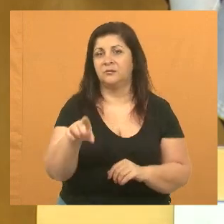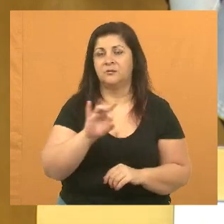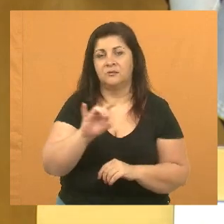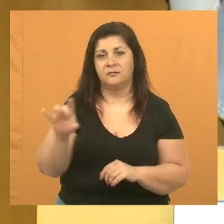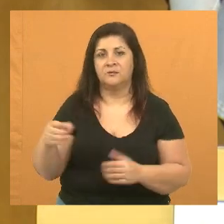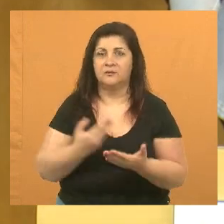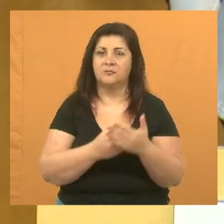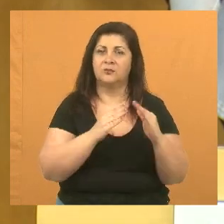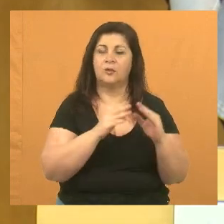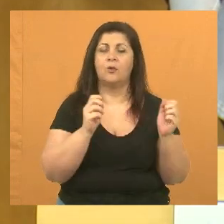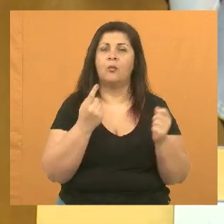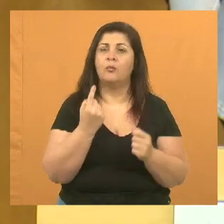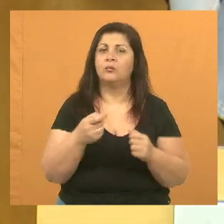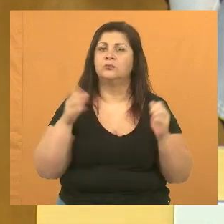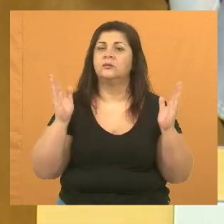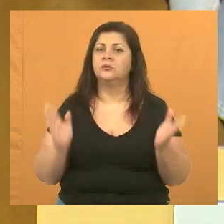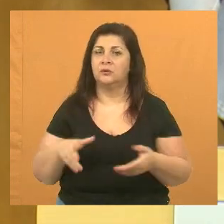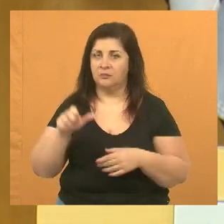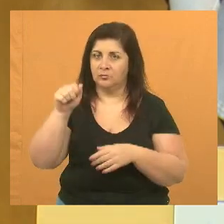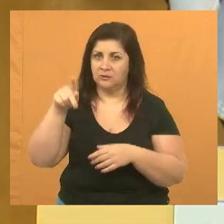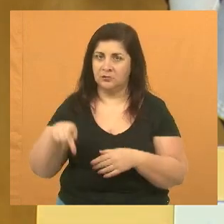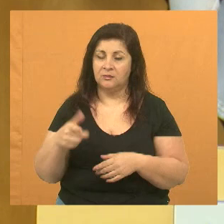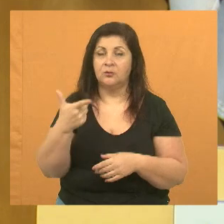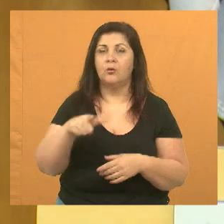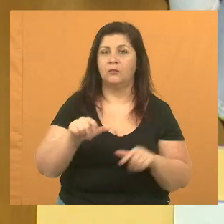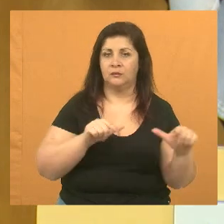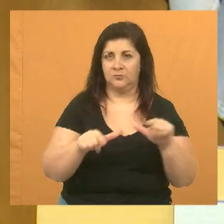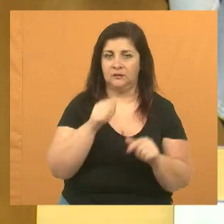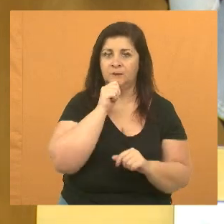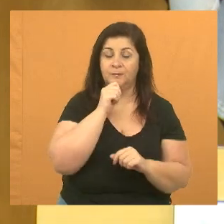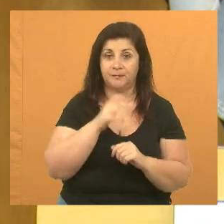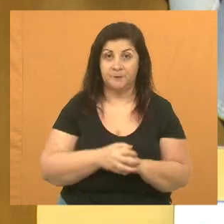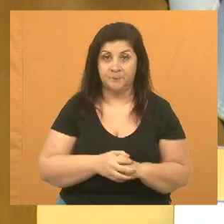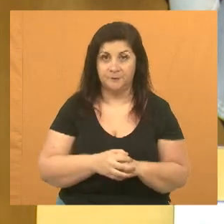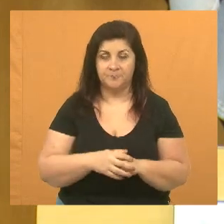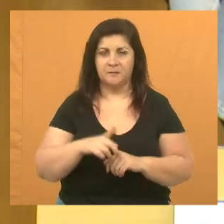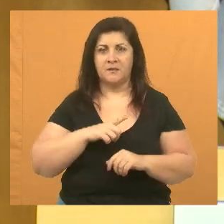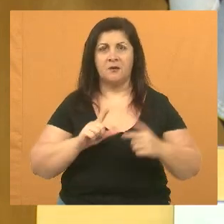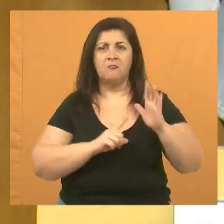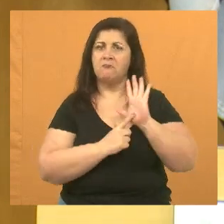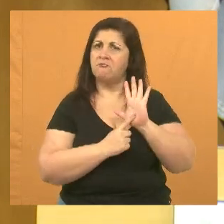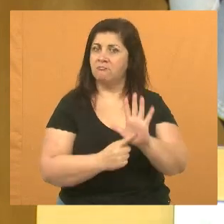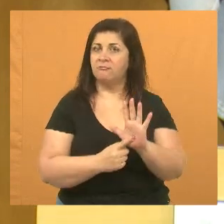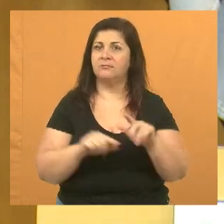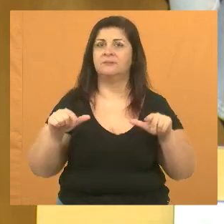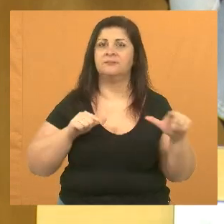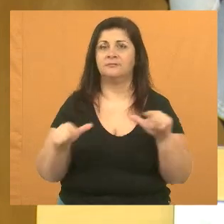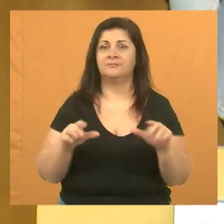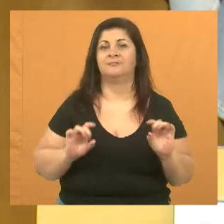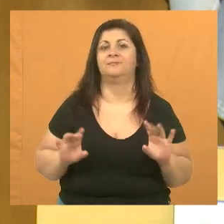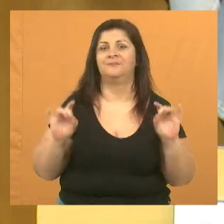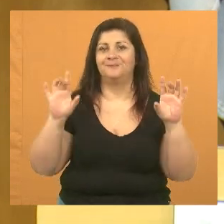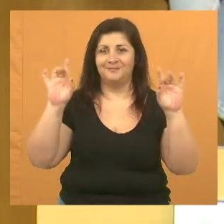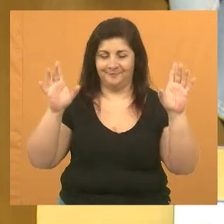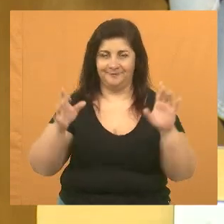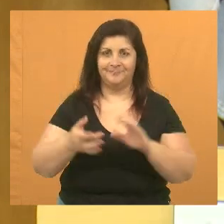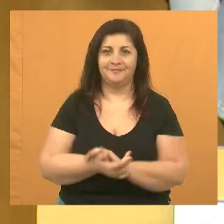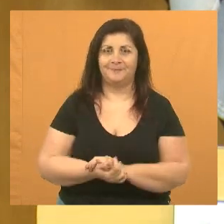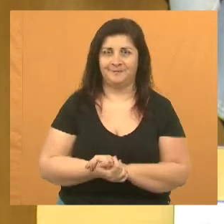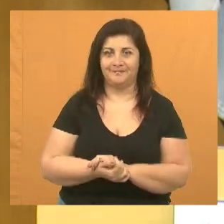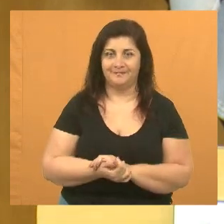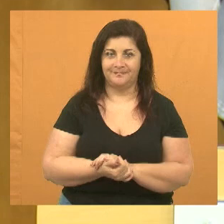um aposentado e outro em atividade, que tenham se destacado em exercício do magistério.